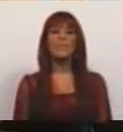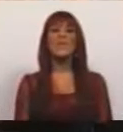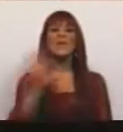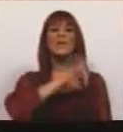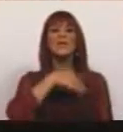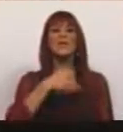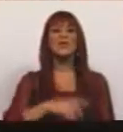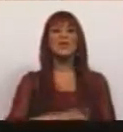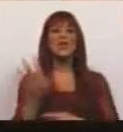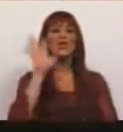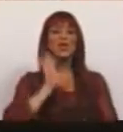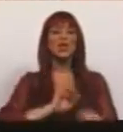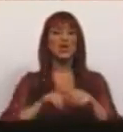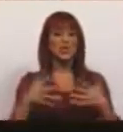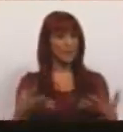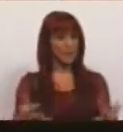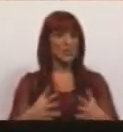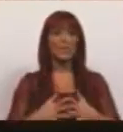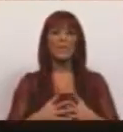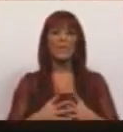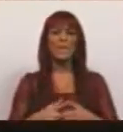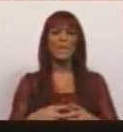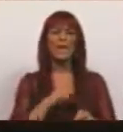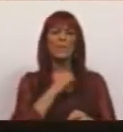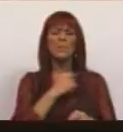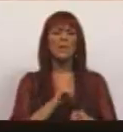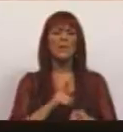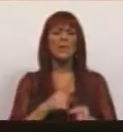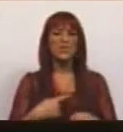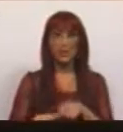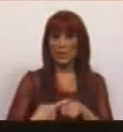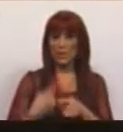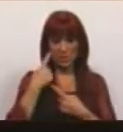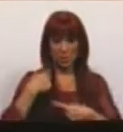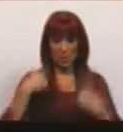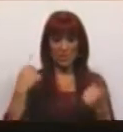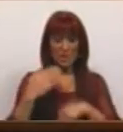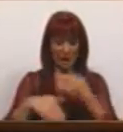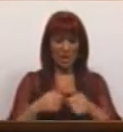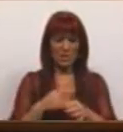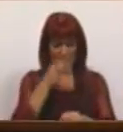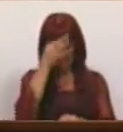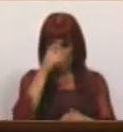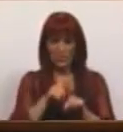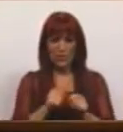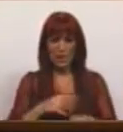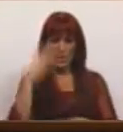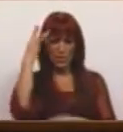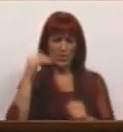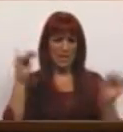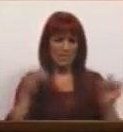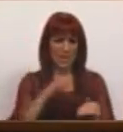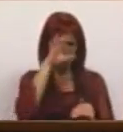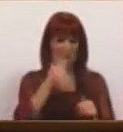Senhor Presidente, senhoras e senhores deputados, ignorando completamente o interesse público e seguindo fielmente a doutrina de quanto menos